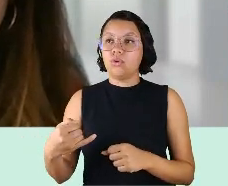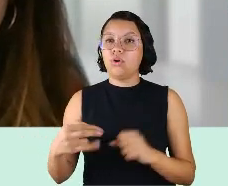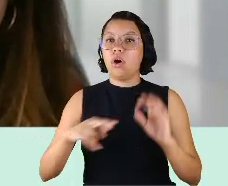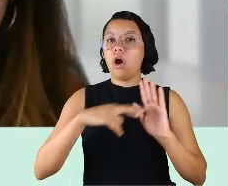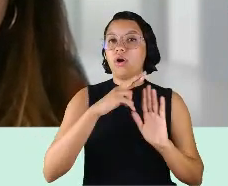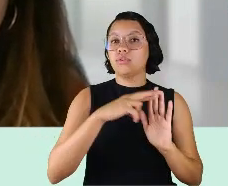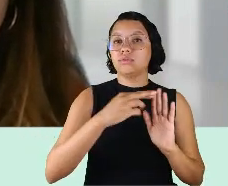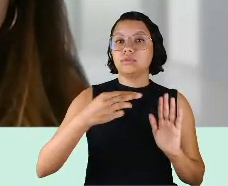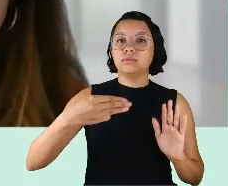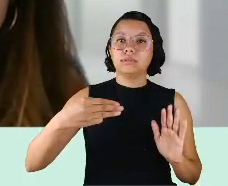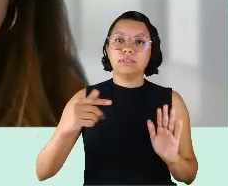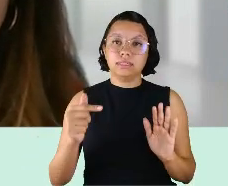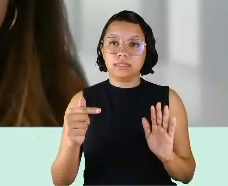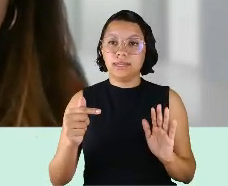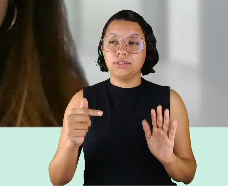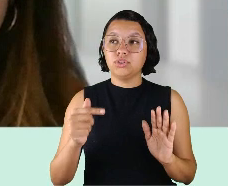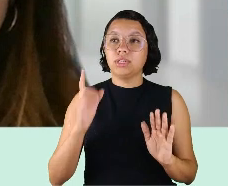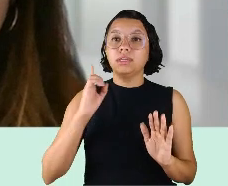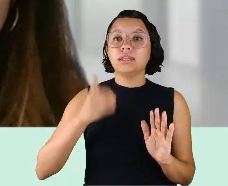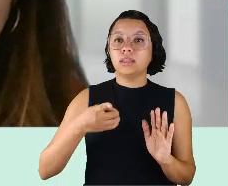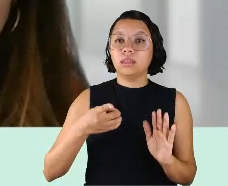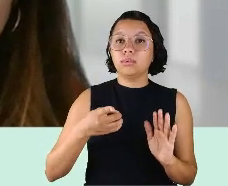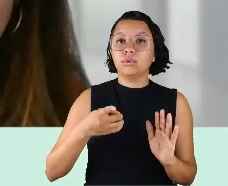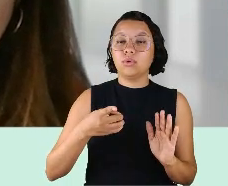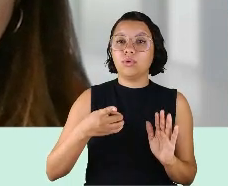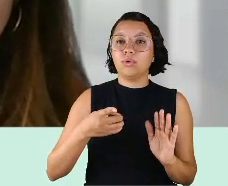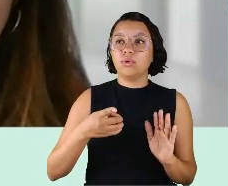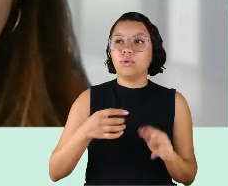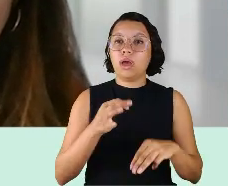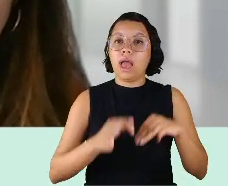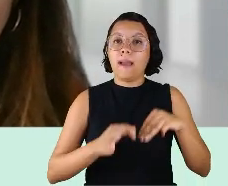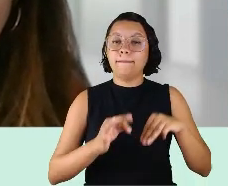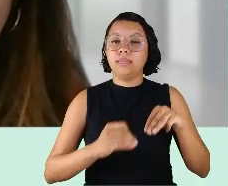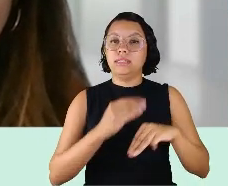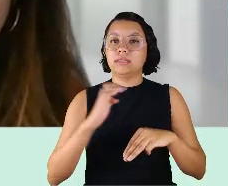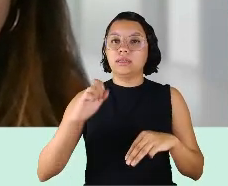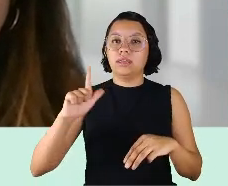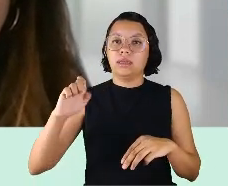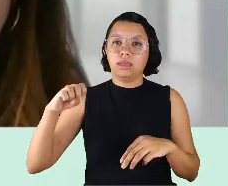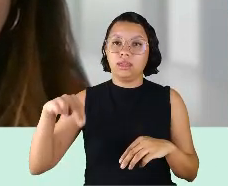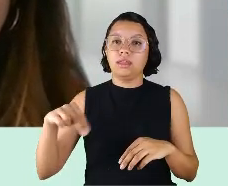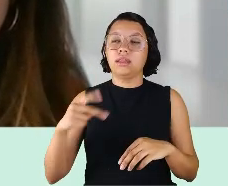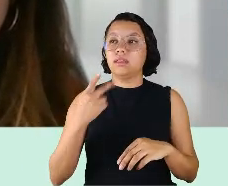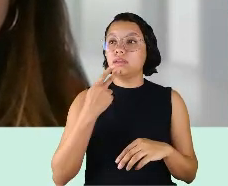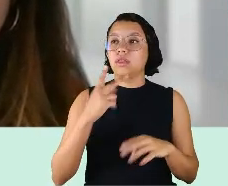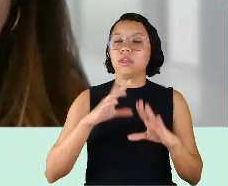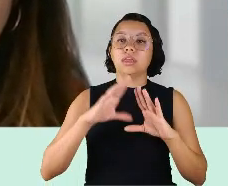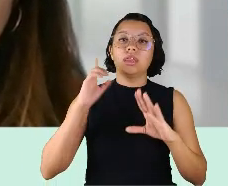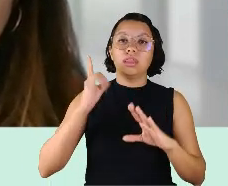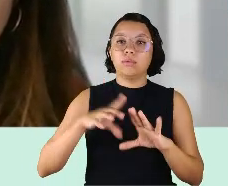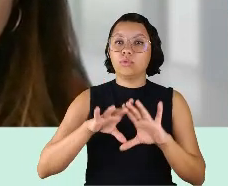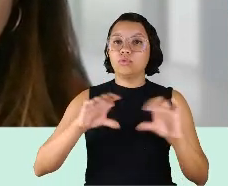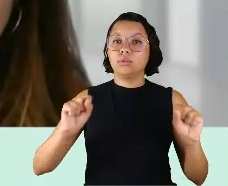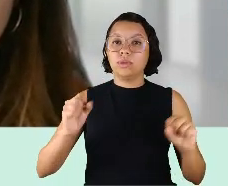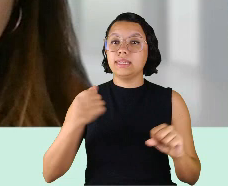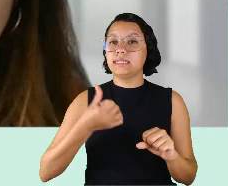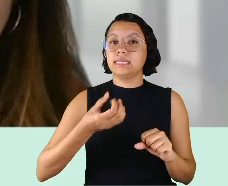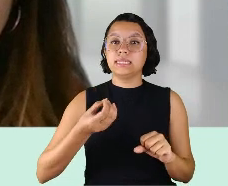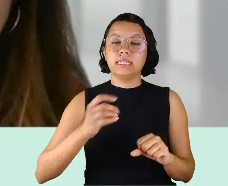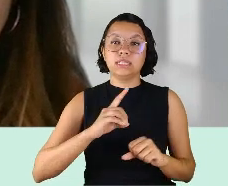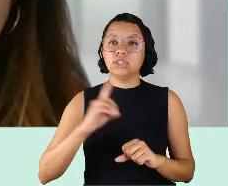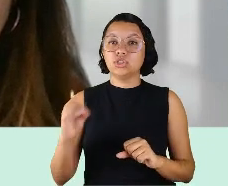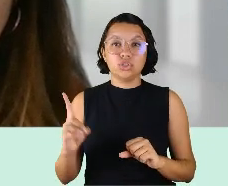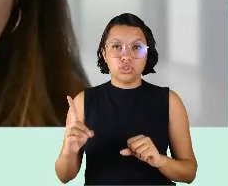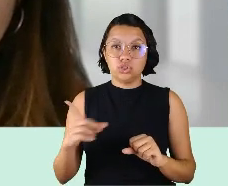resolução 37, que determinou, ministra Ellen Grace, determinou que os tribunais, em 60